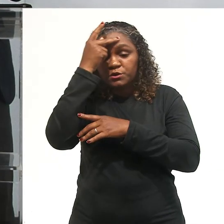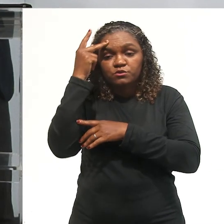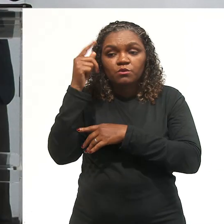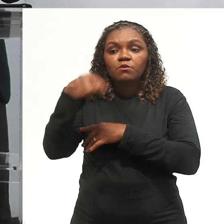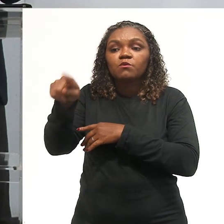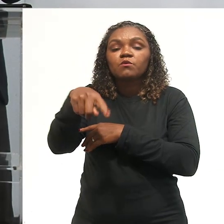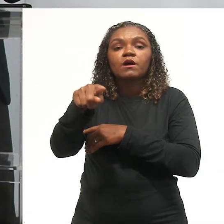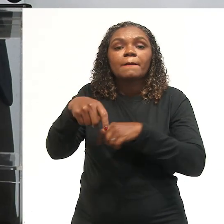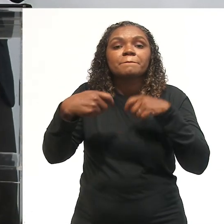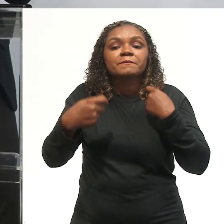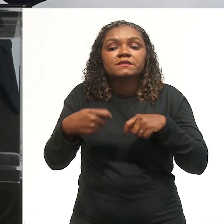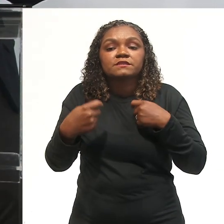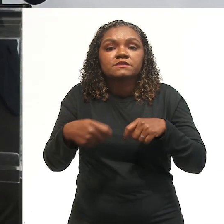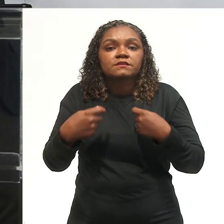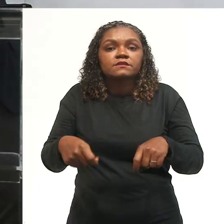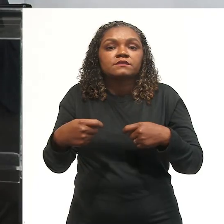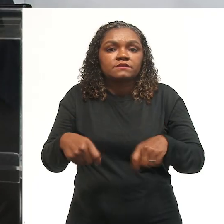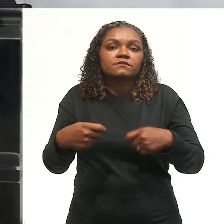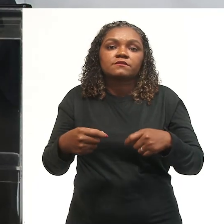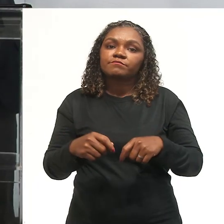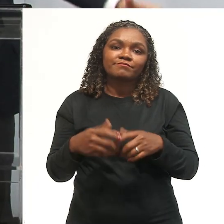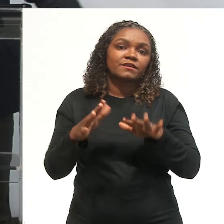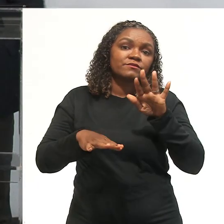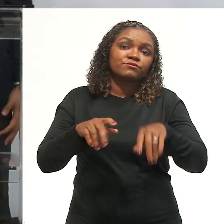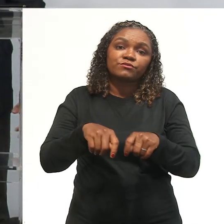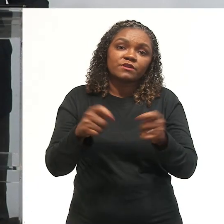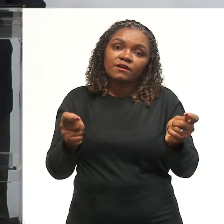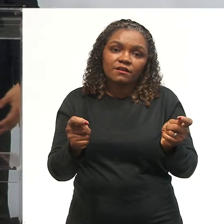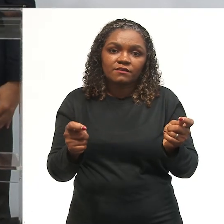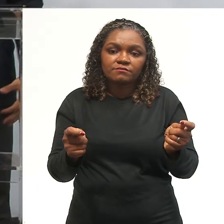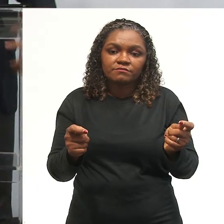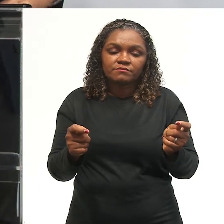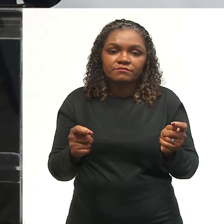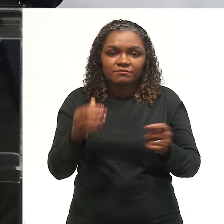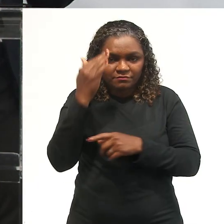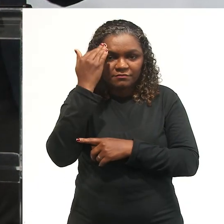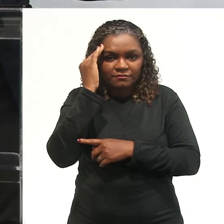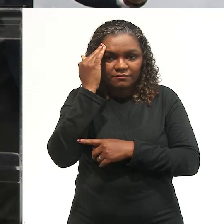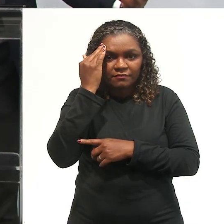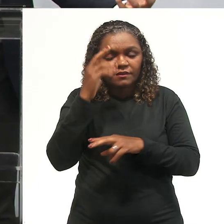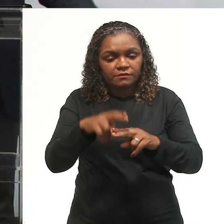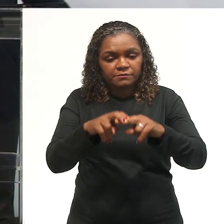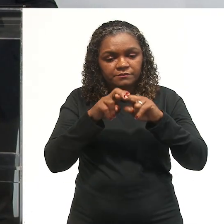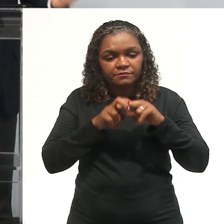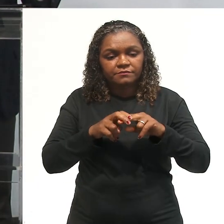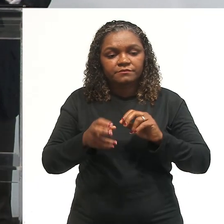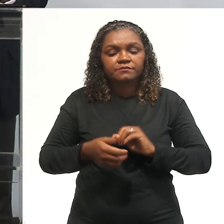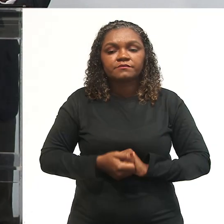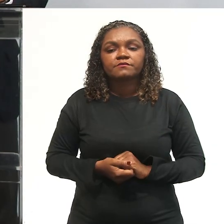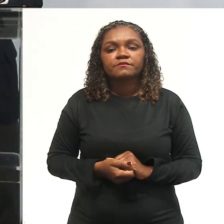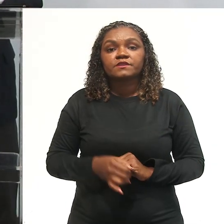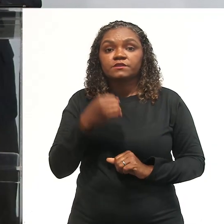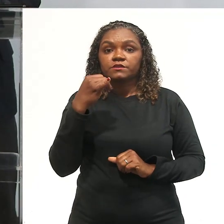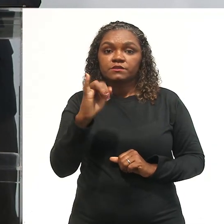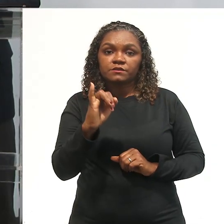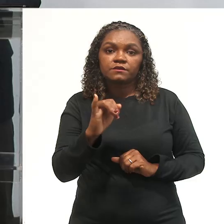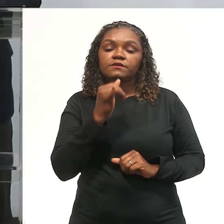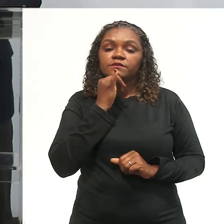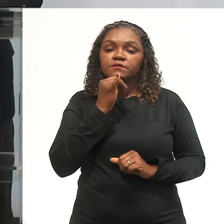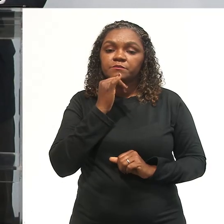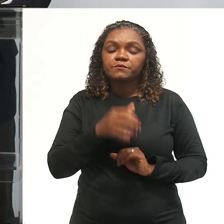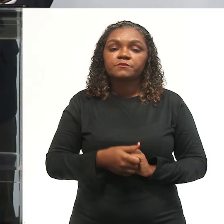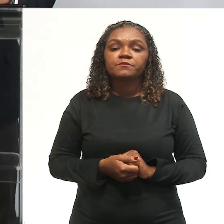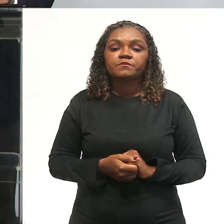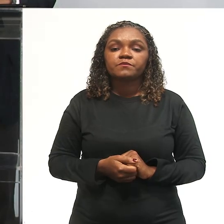que realmente teriam condições de levar aquele objeto, de levar aquele bem. Então, se constatado